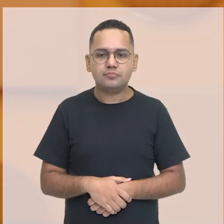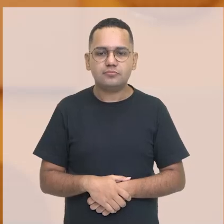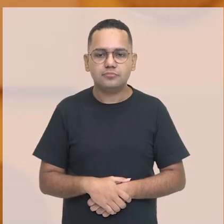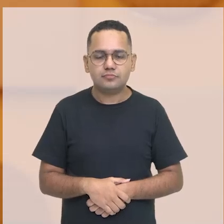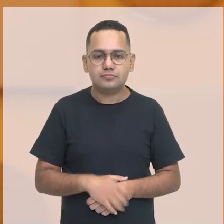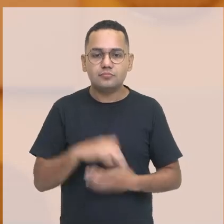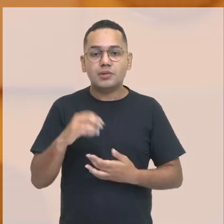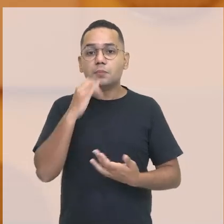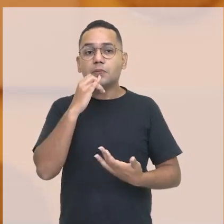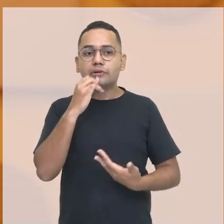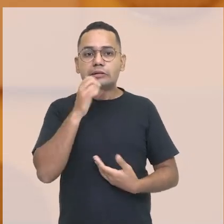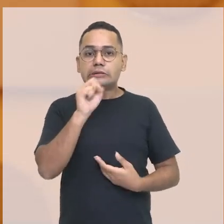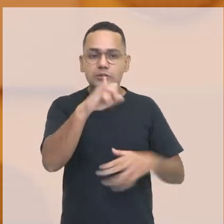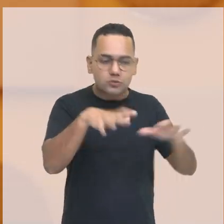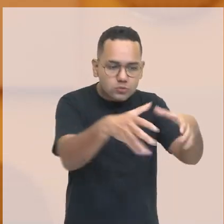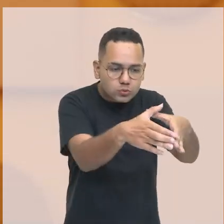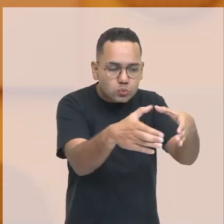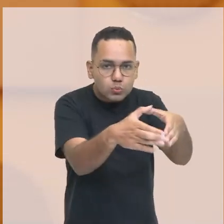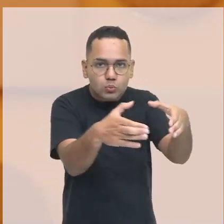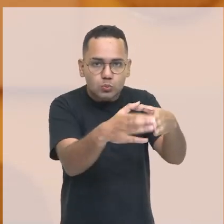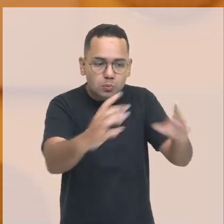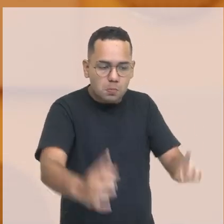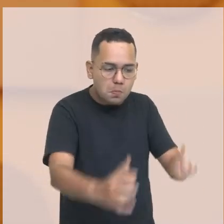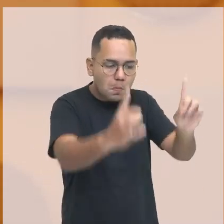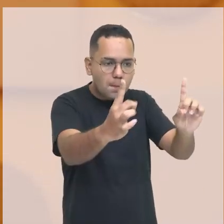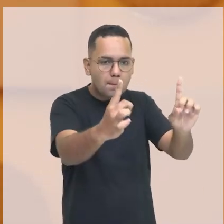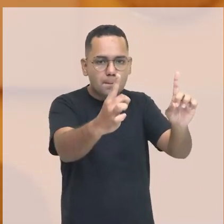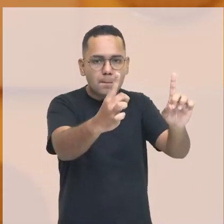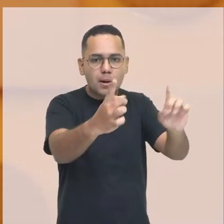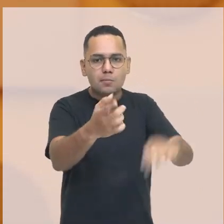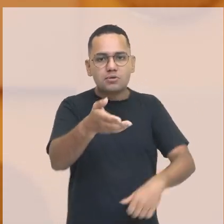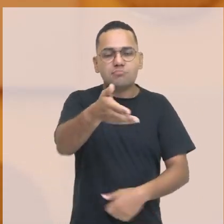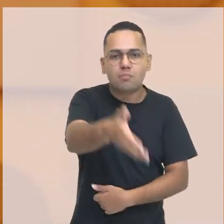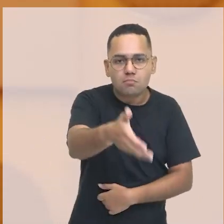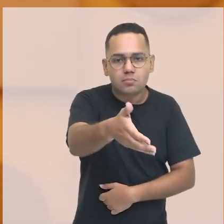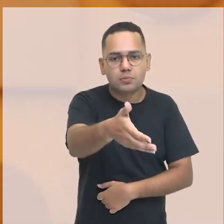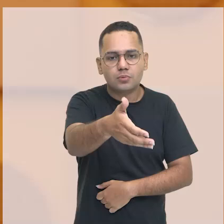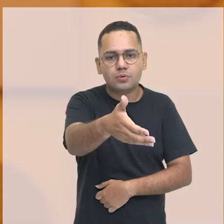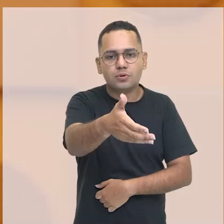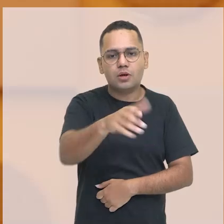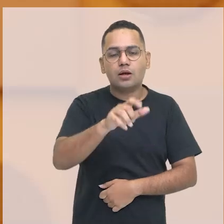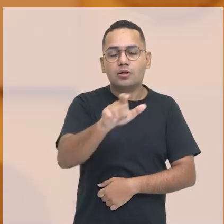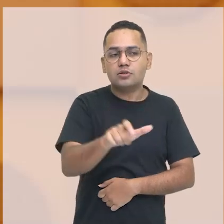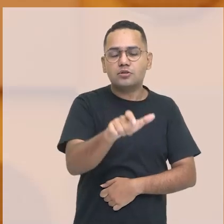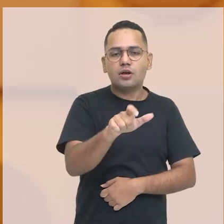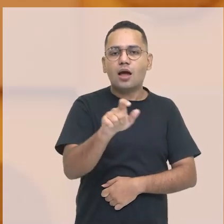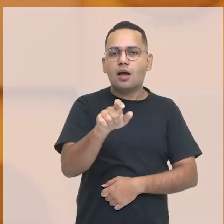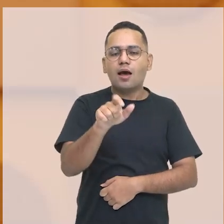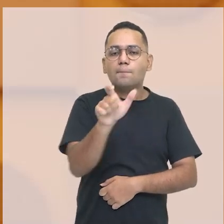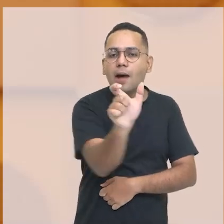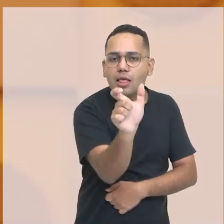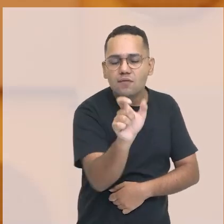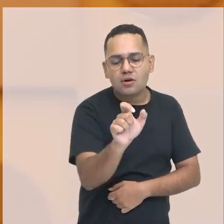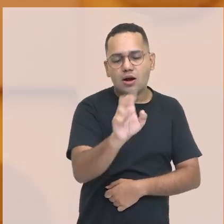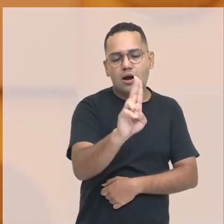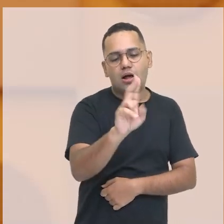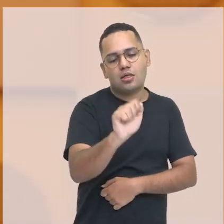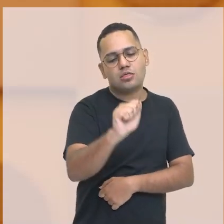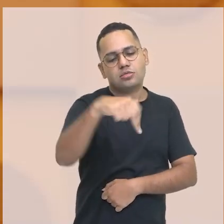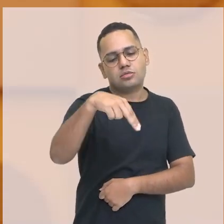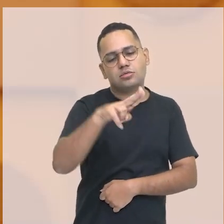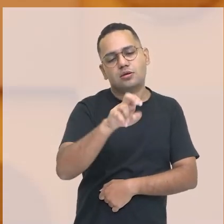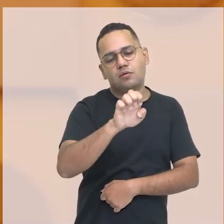integralista encontrava o outro, um dirigia-se e estendia a mão e falava a palavra Anauê,